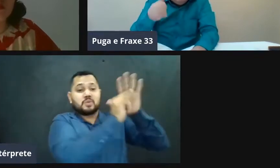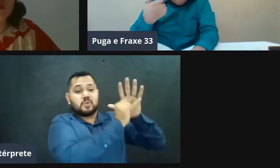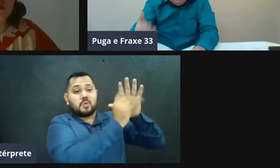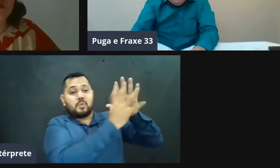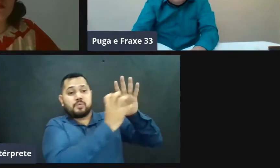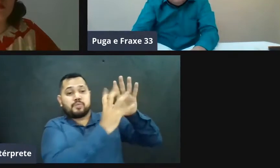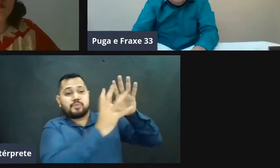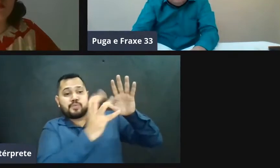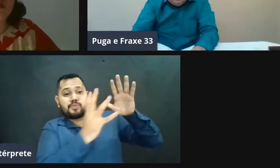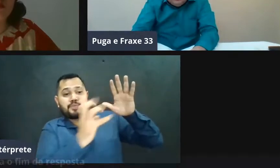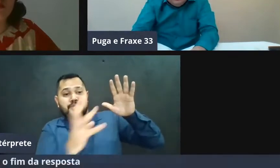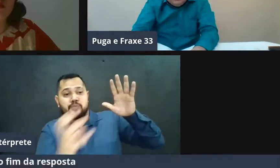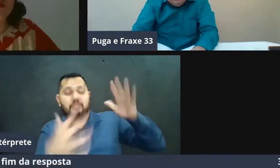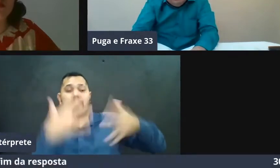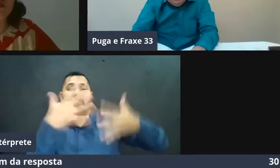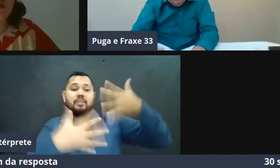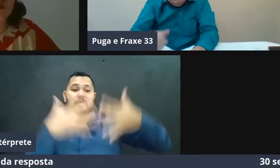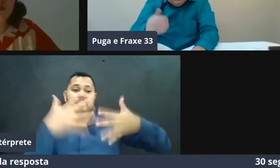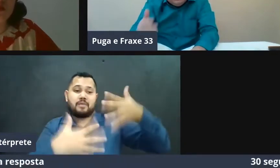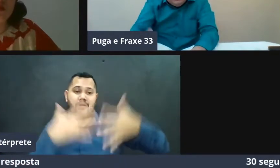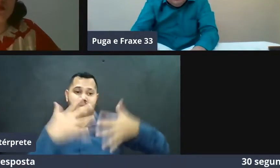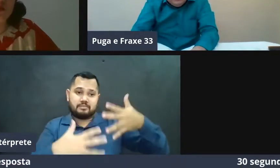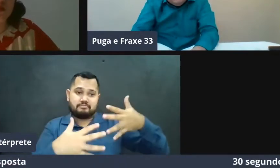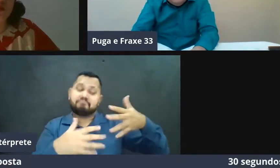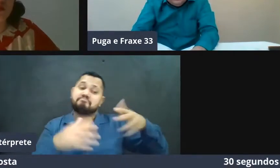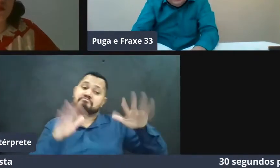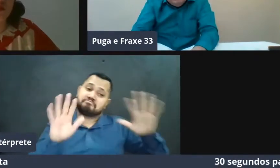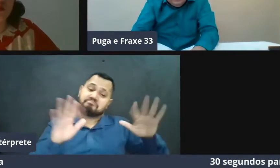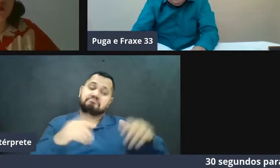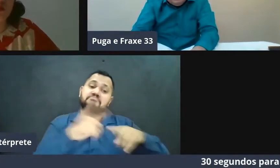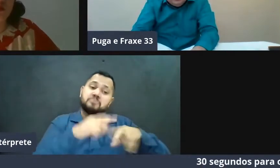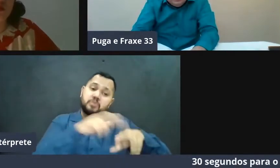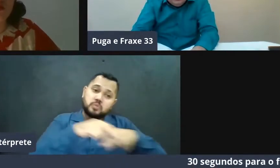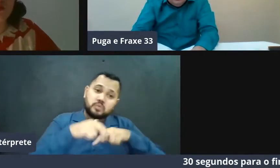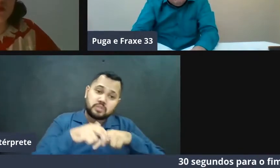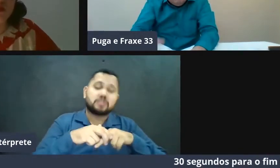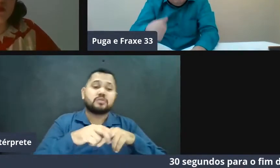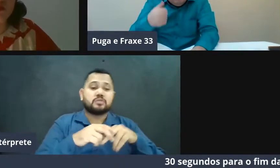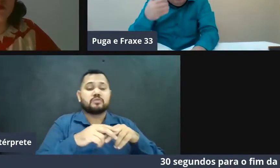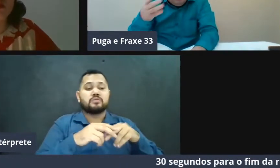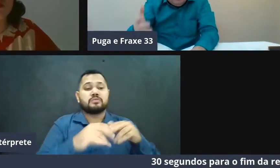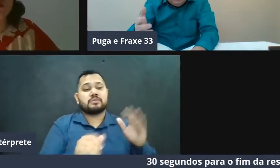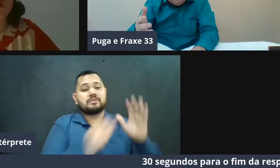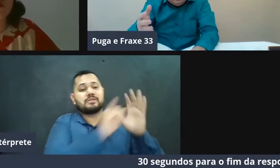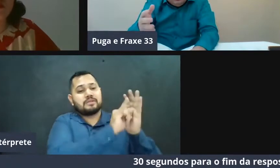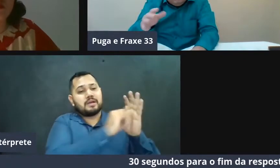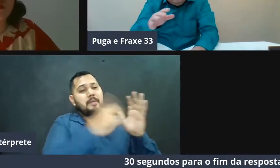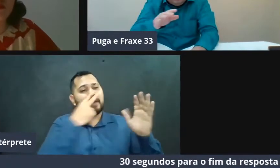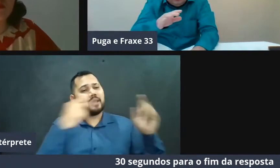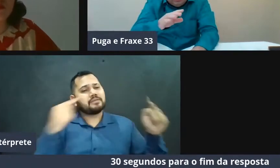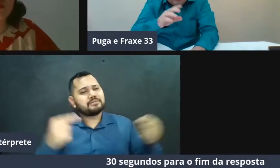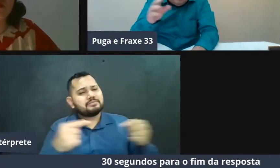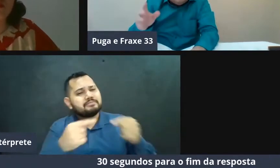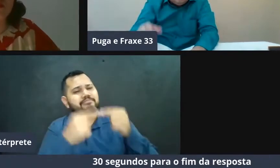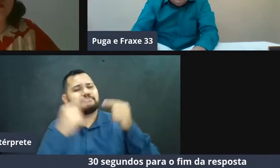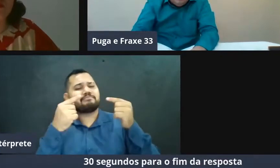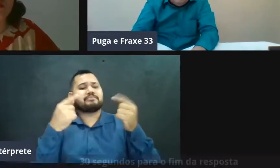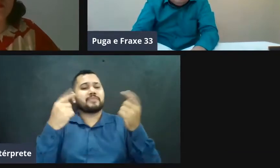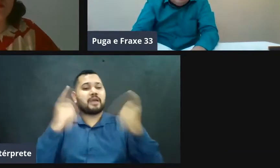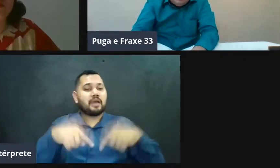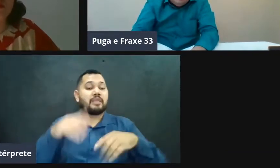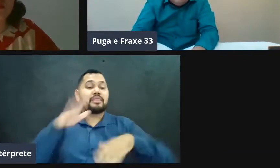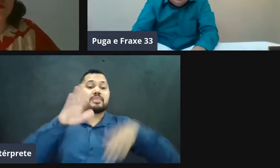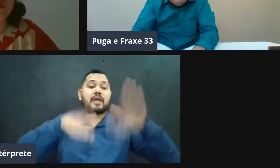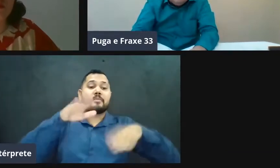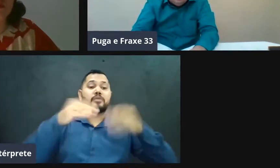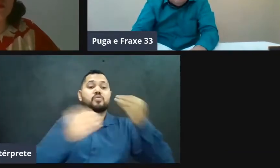Então, para uma solução satelital, passa também necessariamente, né, por uma questão do posicionamento